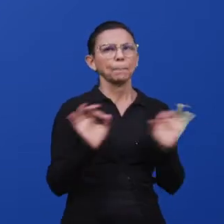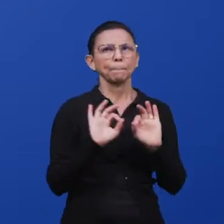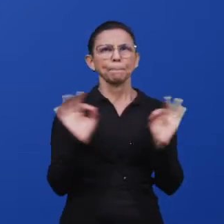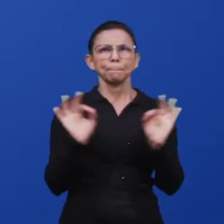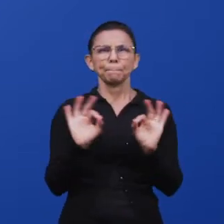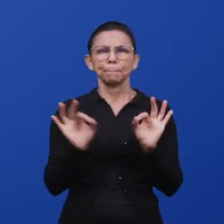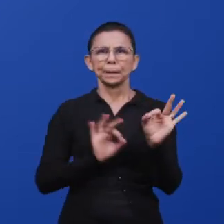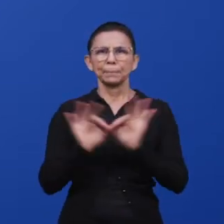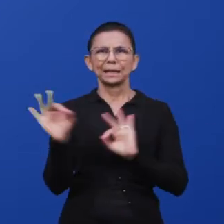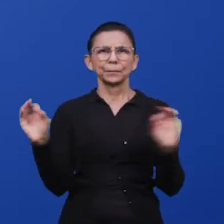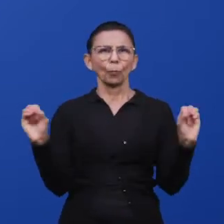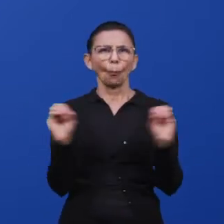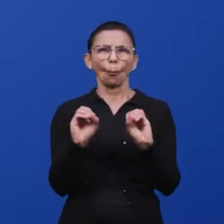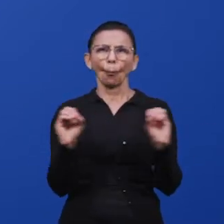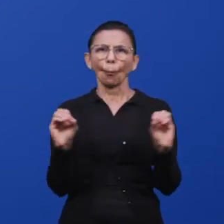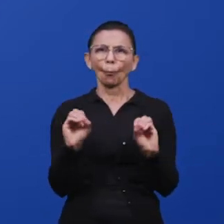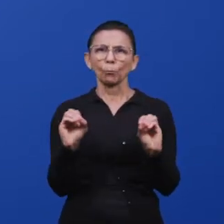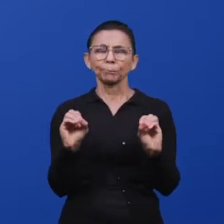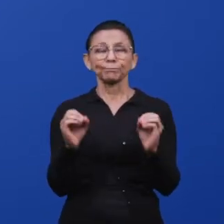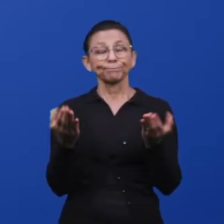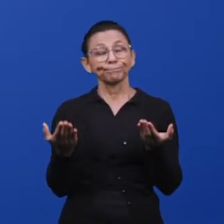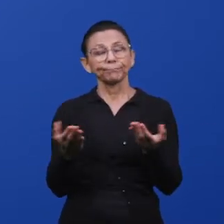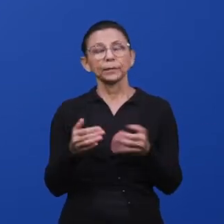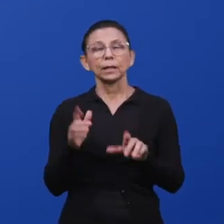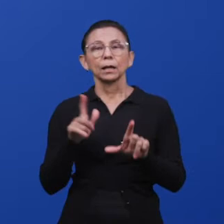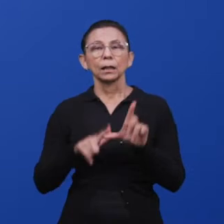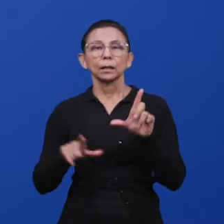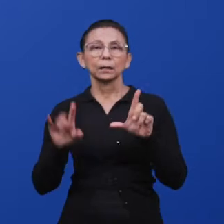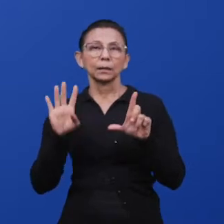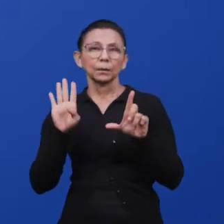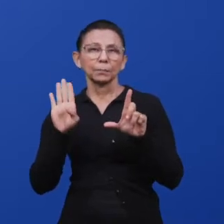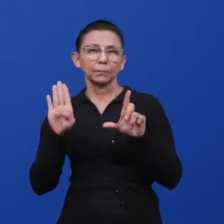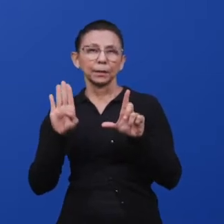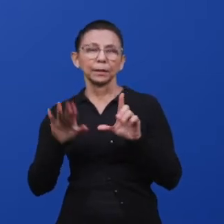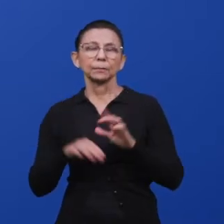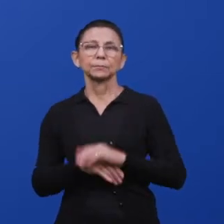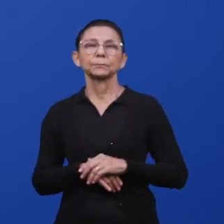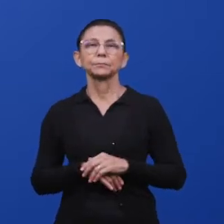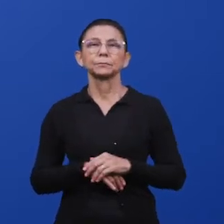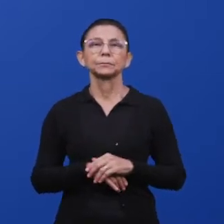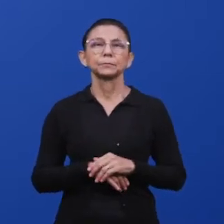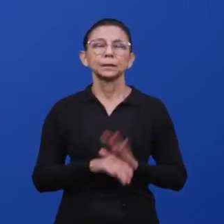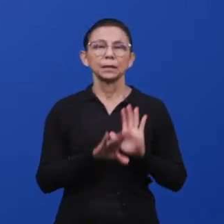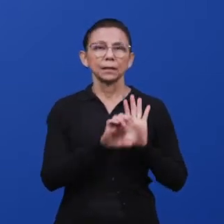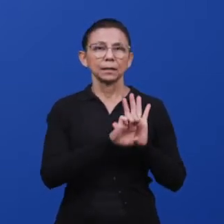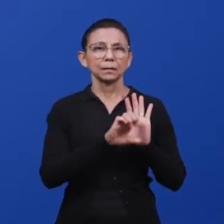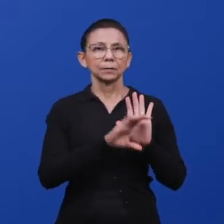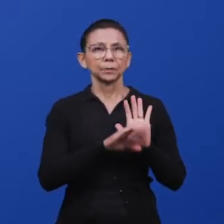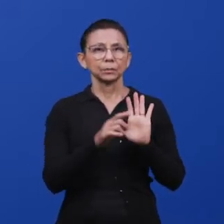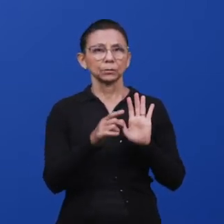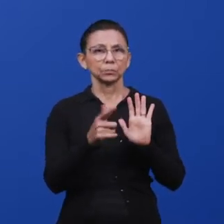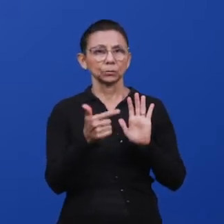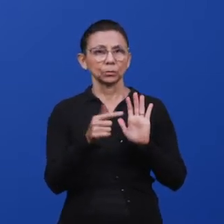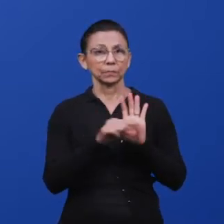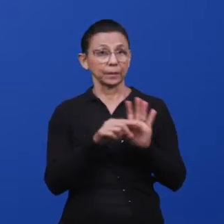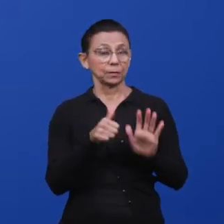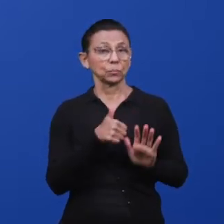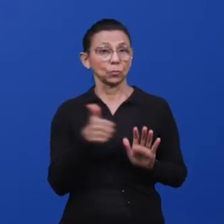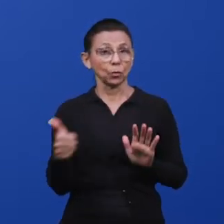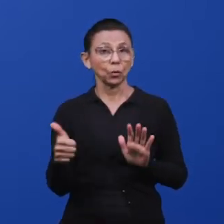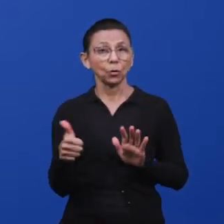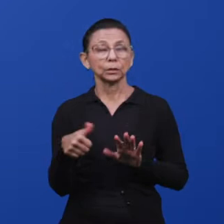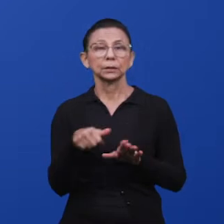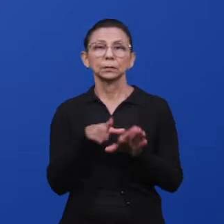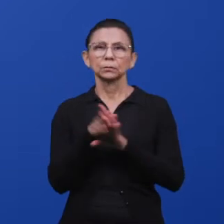de que estaria de partida. Já na letra B, o mesmo texto de Êxodo, capítulo 12, verso 11,